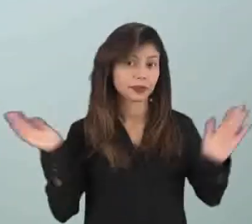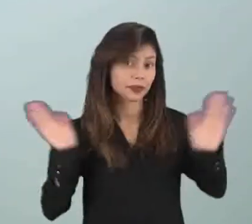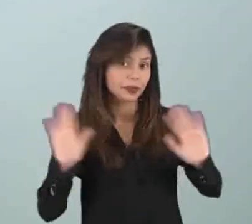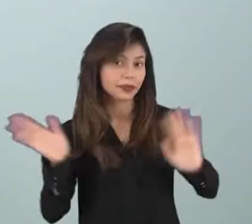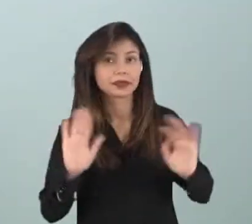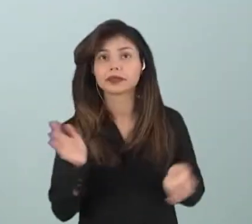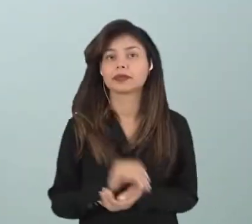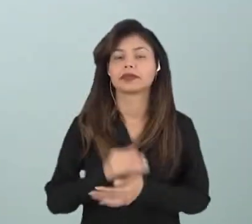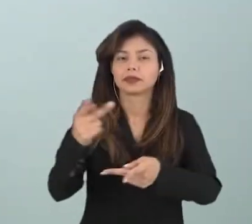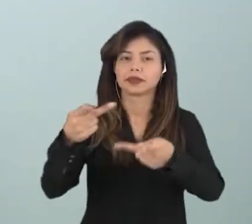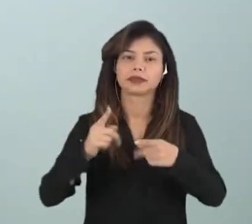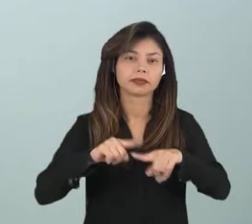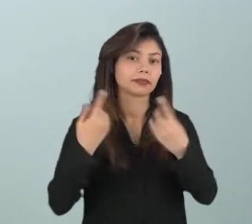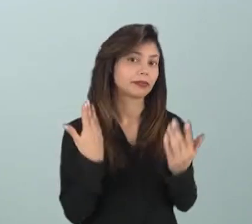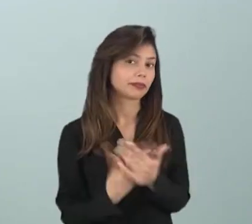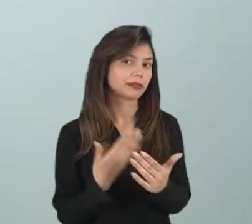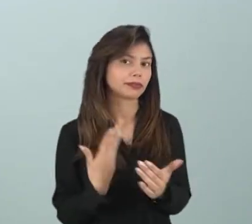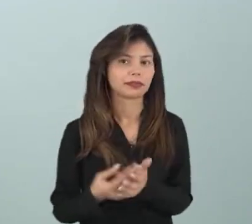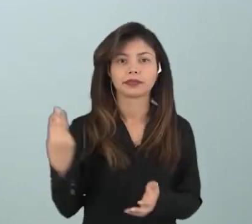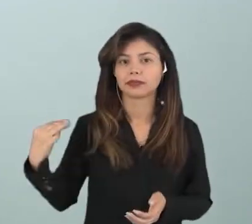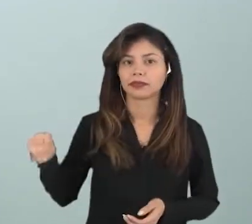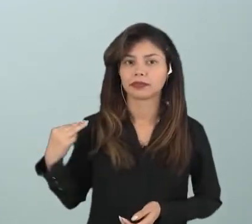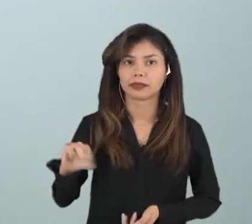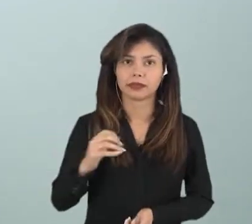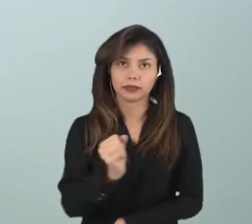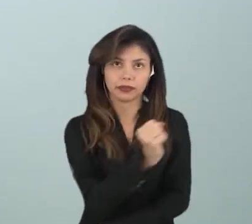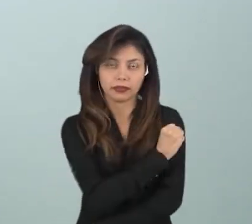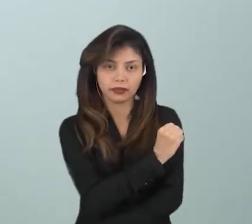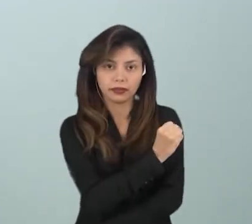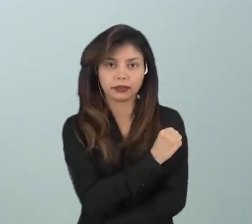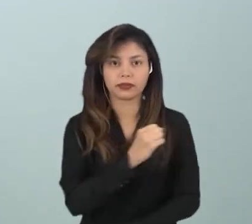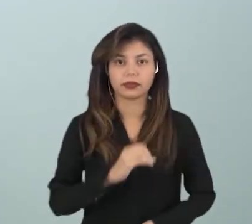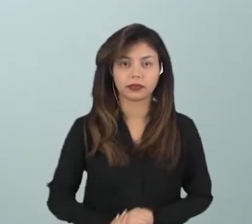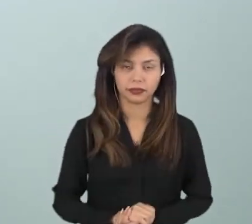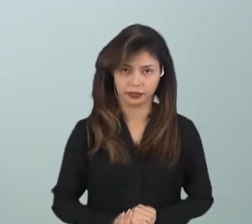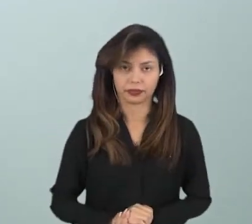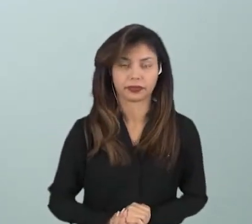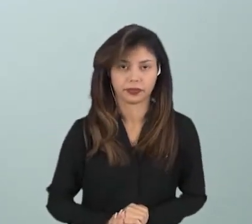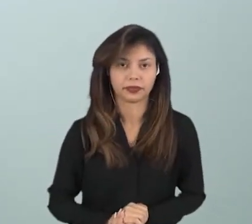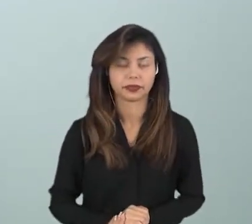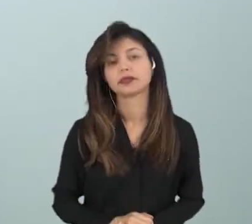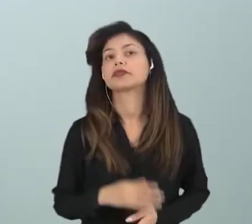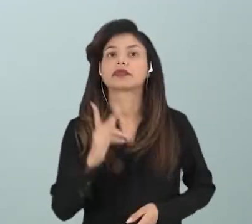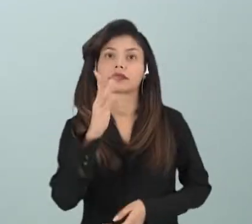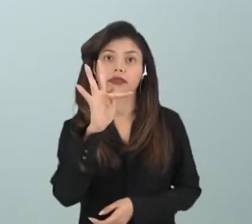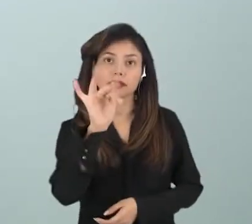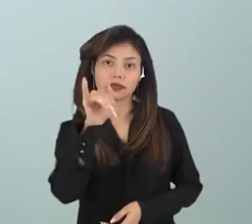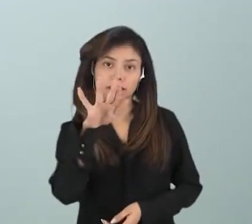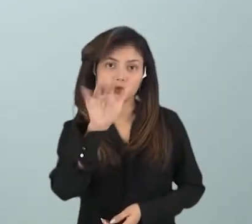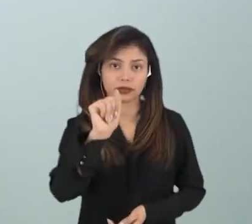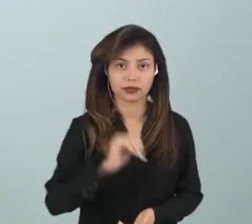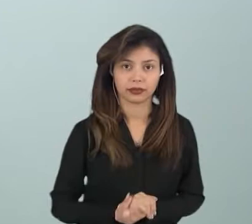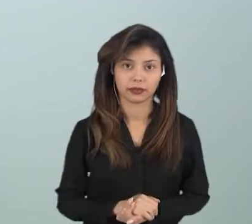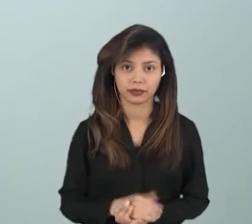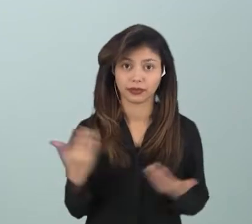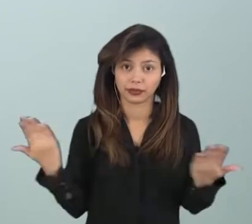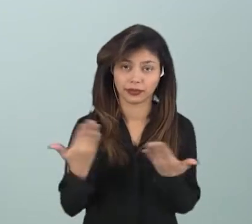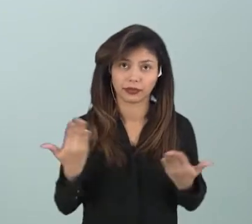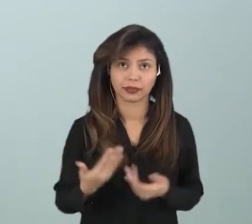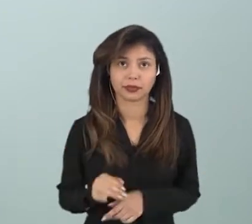Olá, sejam bem-vindos a mais uma aula de matemática do 8º ano. Eu sou a professora Fabiane Farias. Nossa aula de hoje vai ser